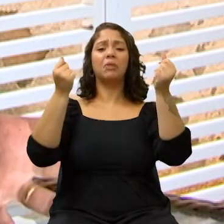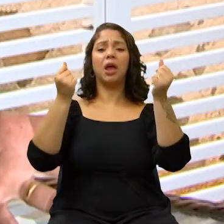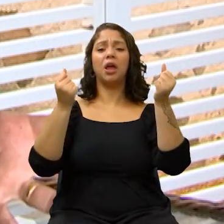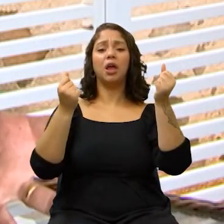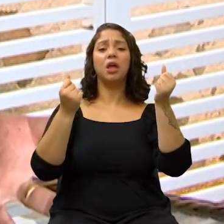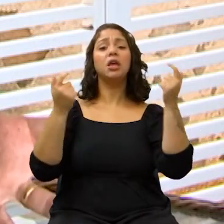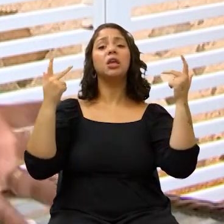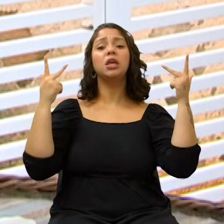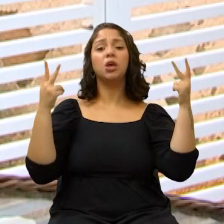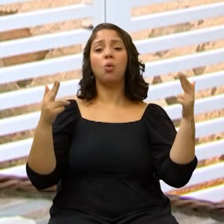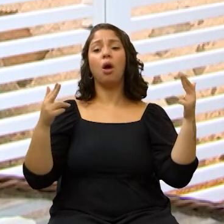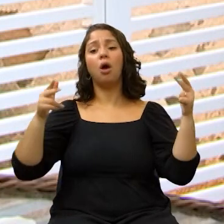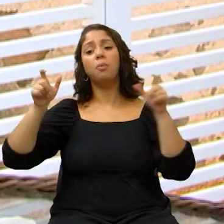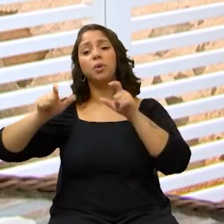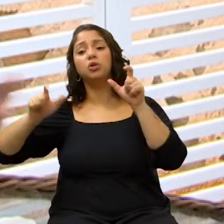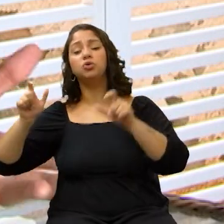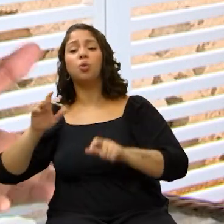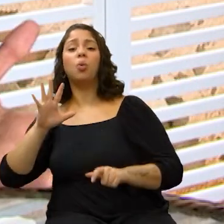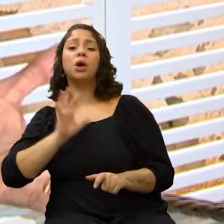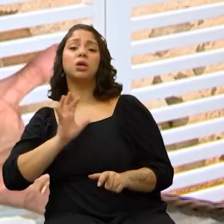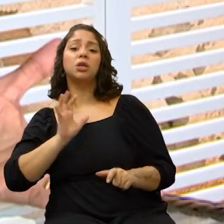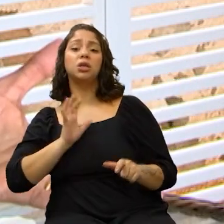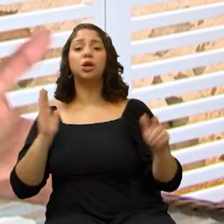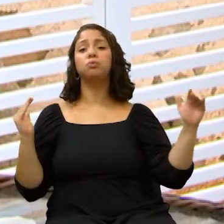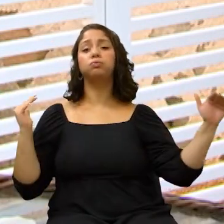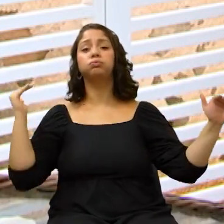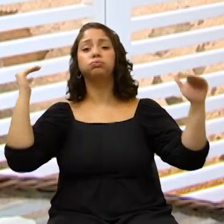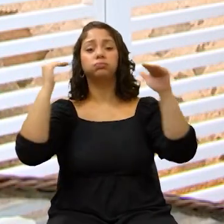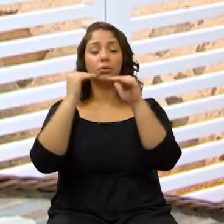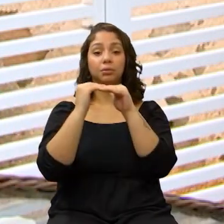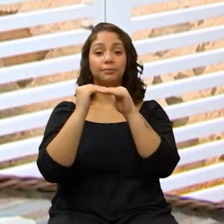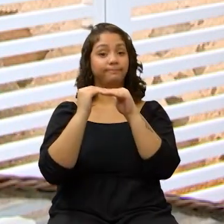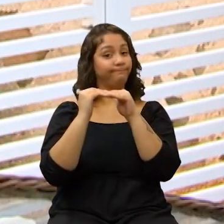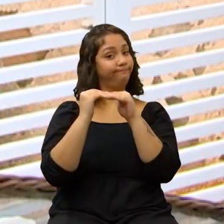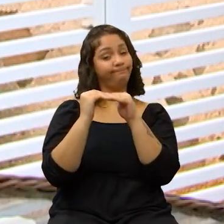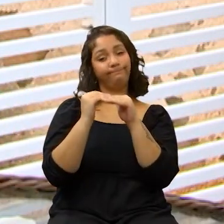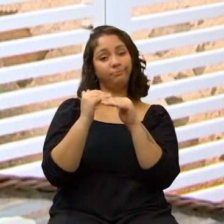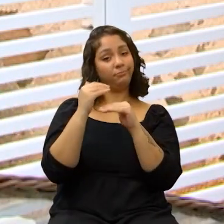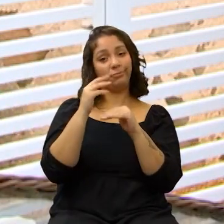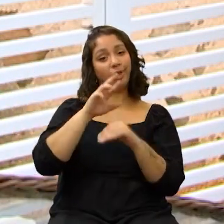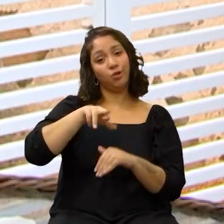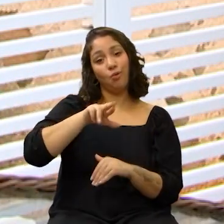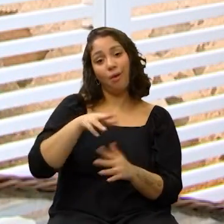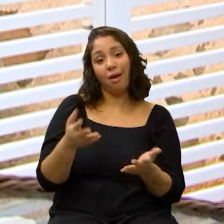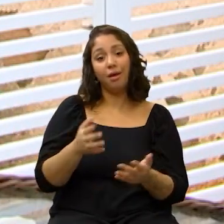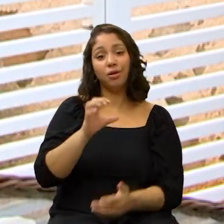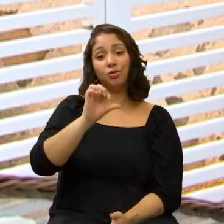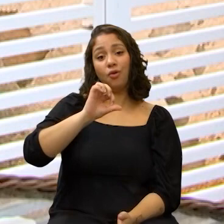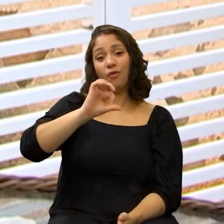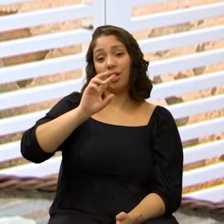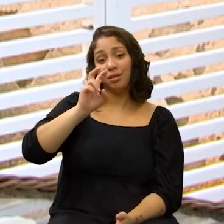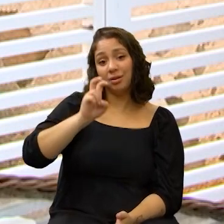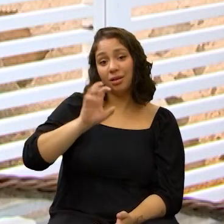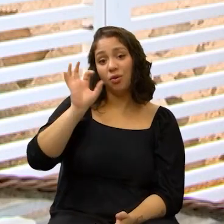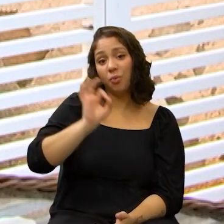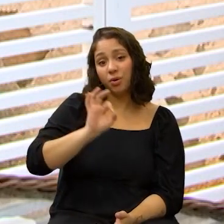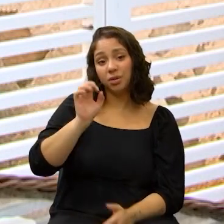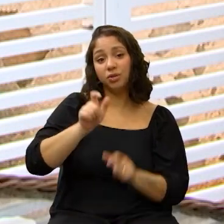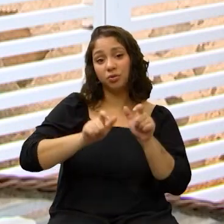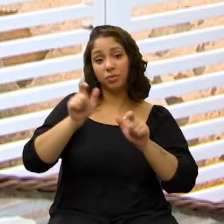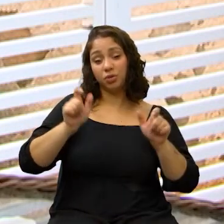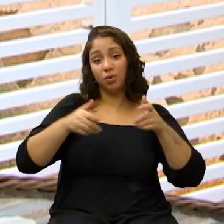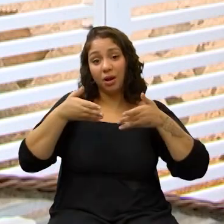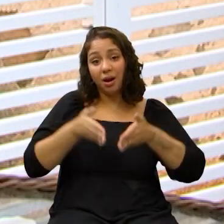sabe que não é assim que funciona. Para você ter uma ideia, daí são dados, tá? 95% das pessoas que nascem